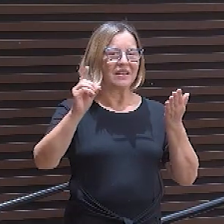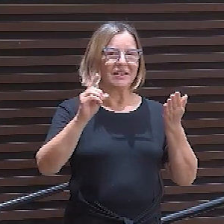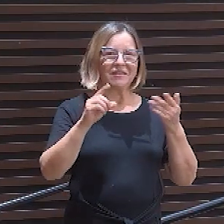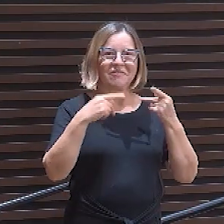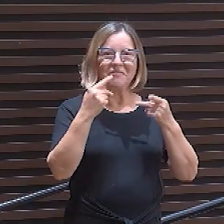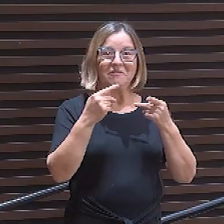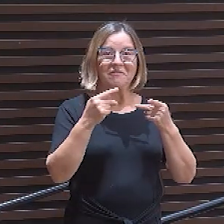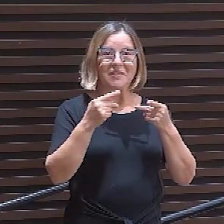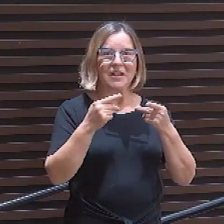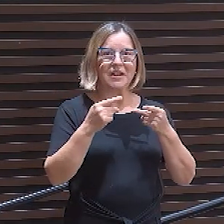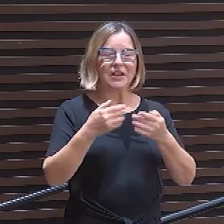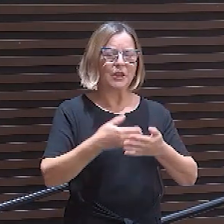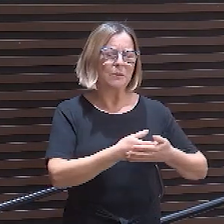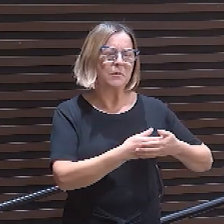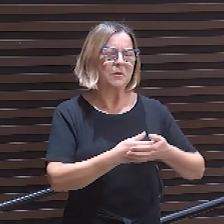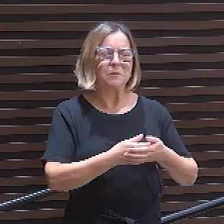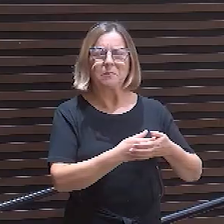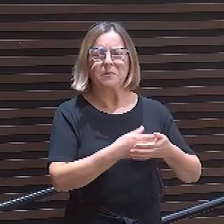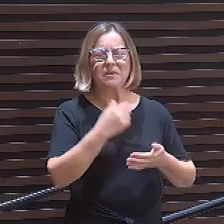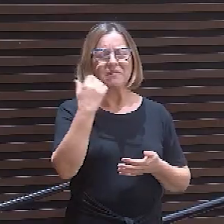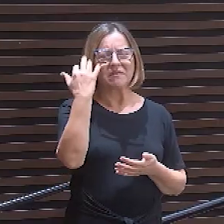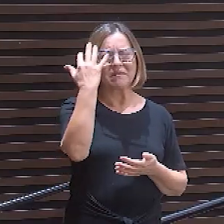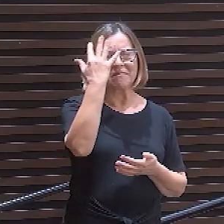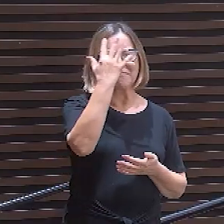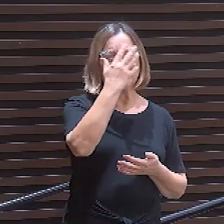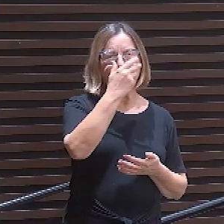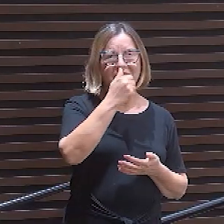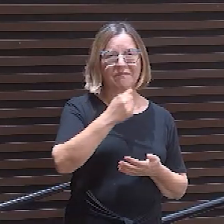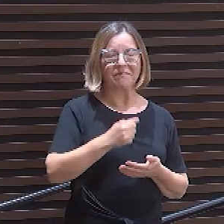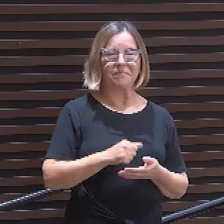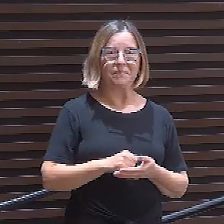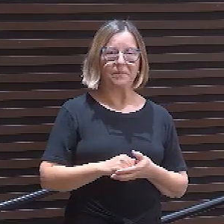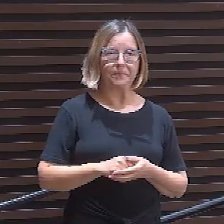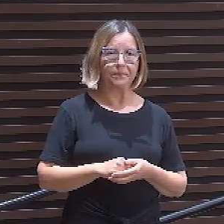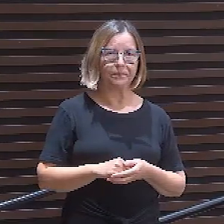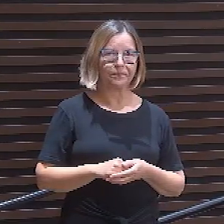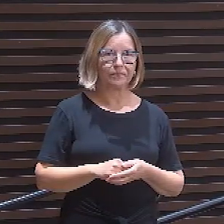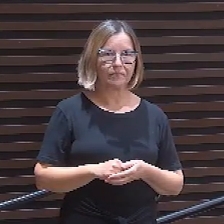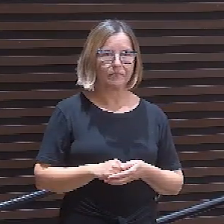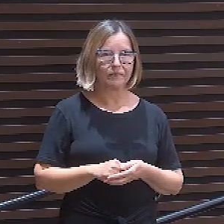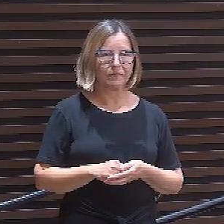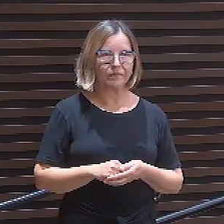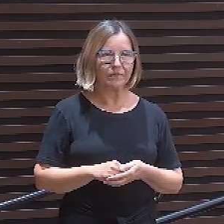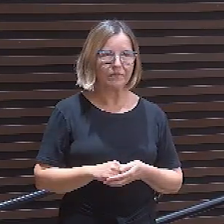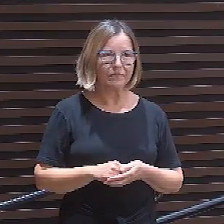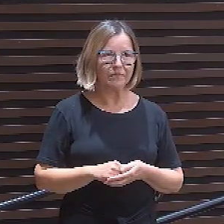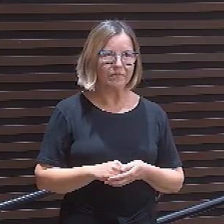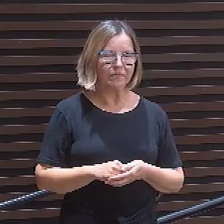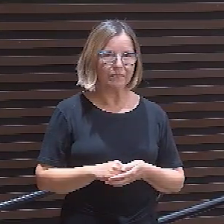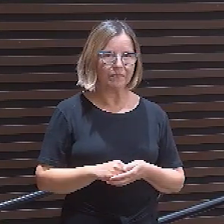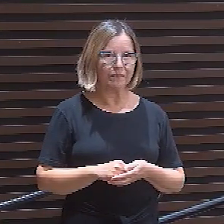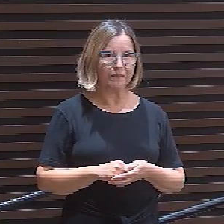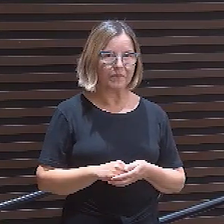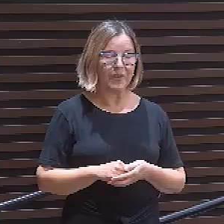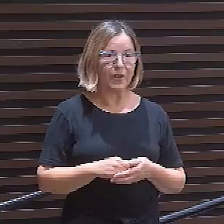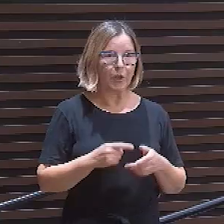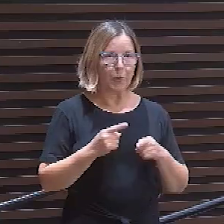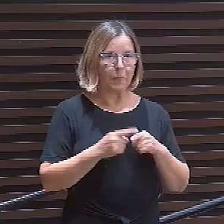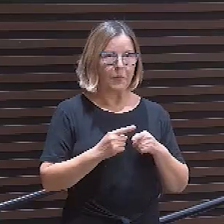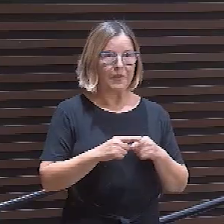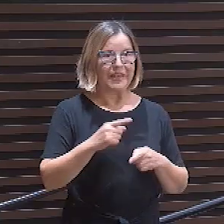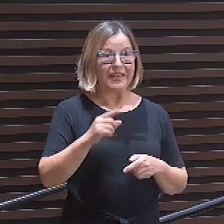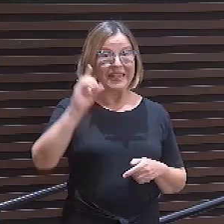adequação, dentro do conceito bíblico. Que ele estava adequado ao propósito de